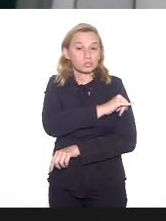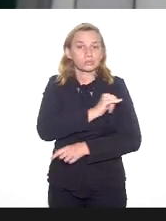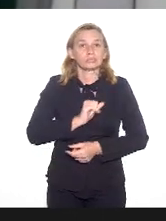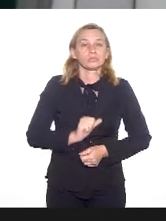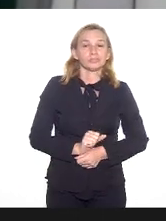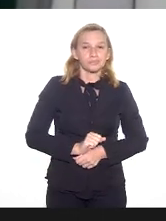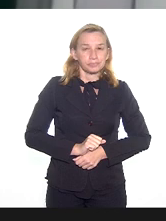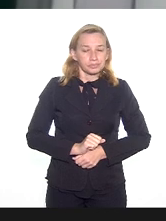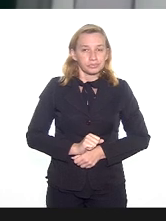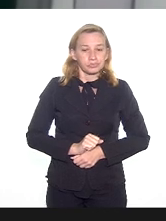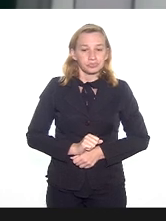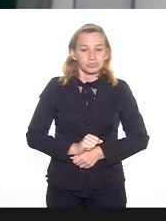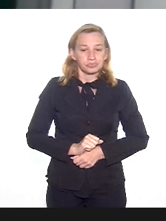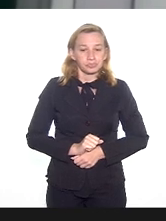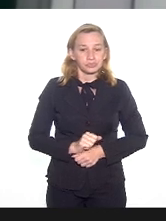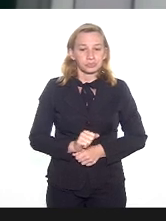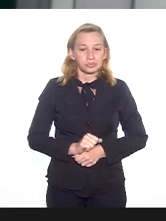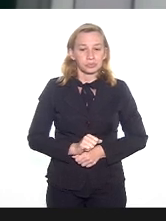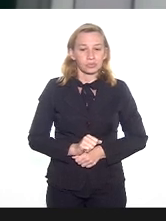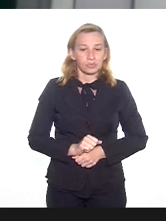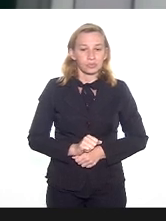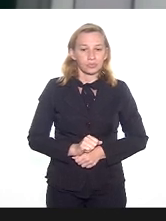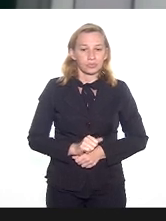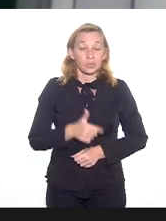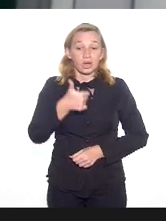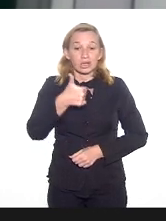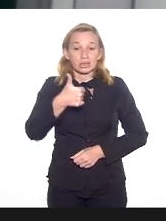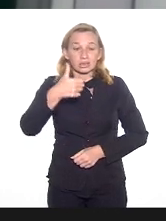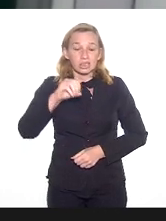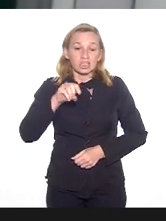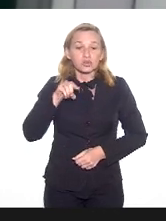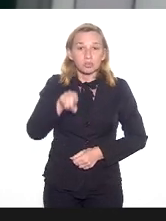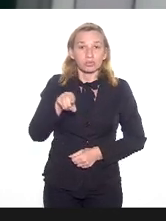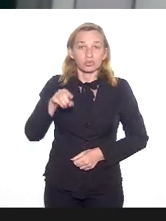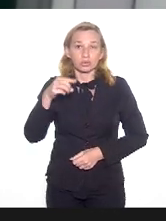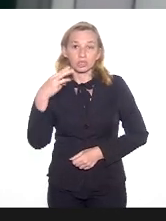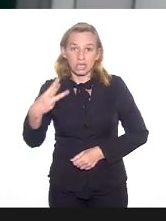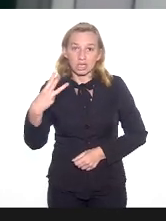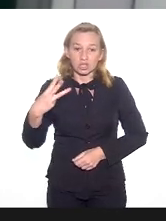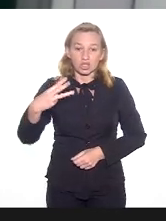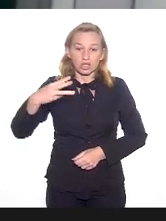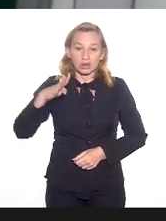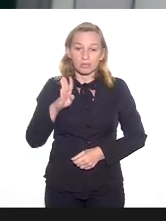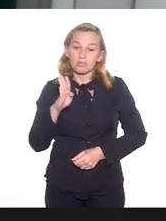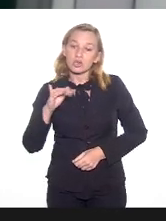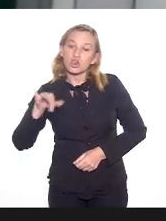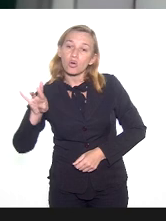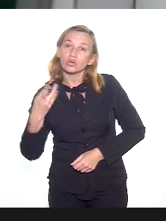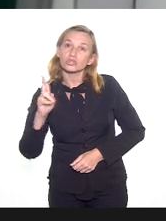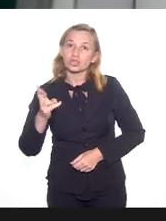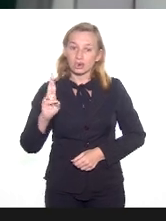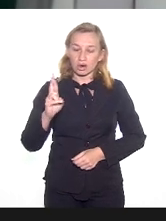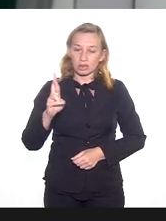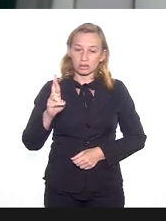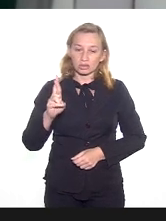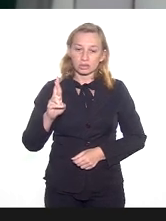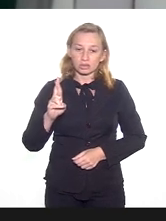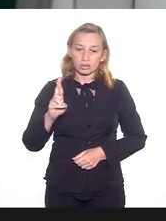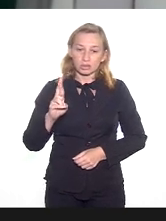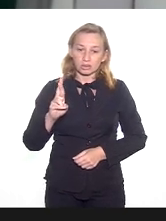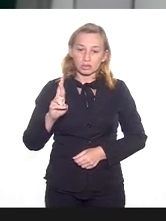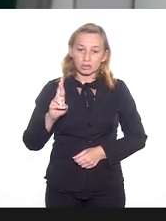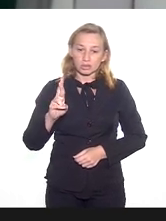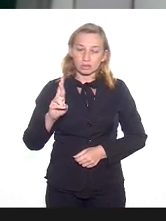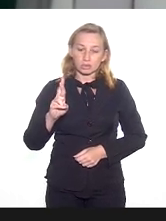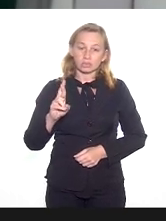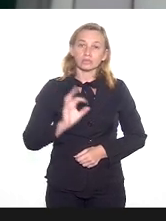o Rio de Janeiro antecipou 10,3 bilhões de reais, dos quais